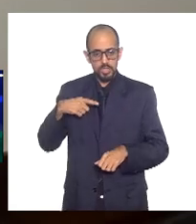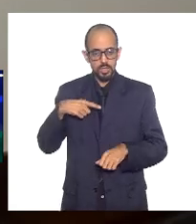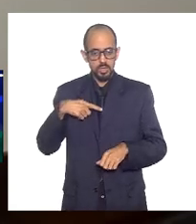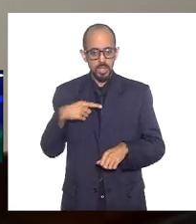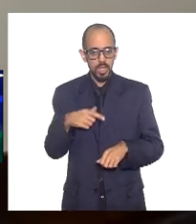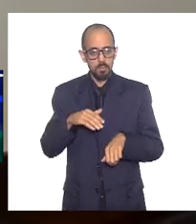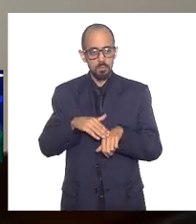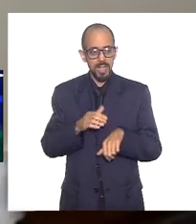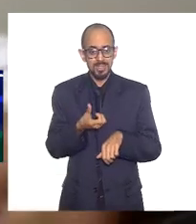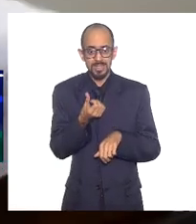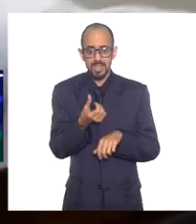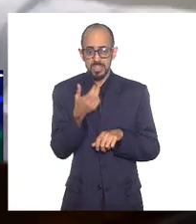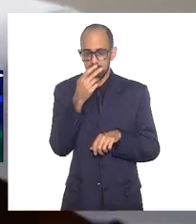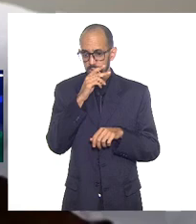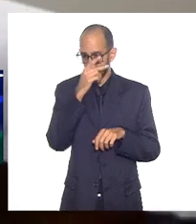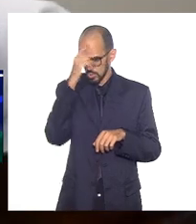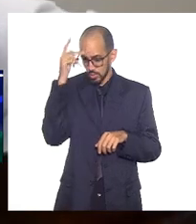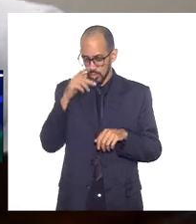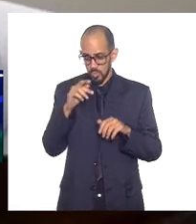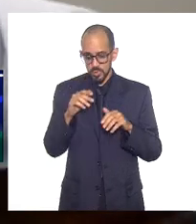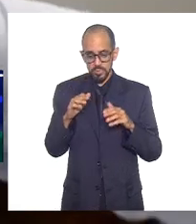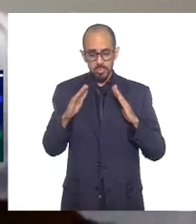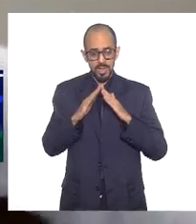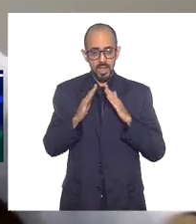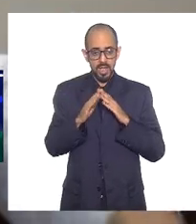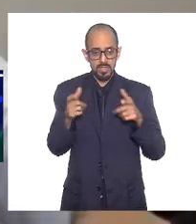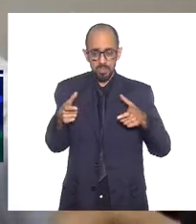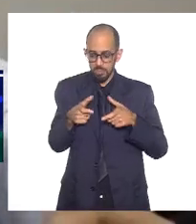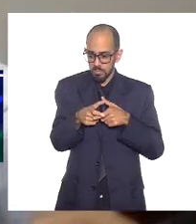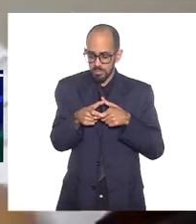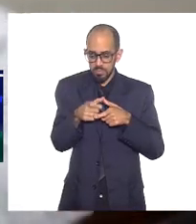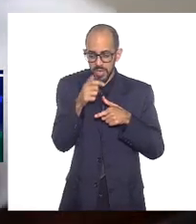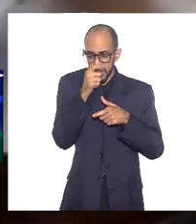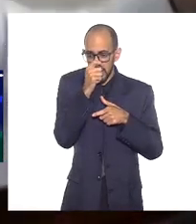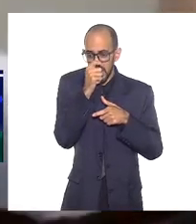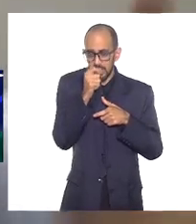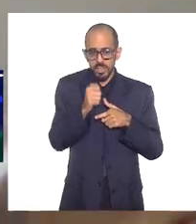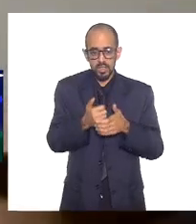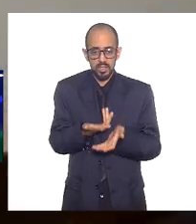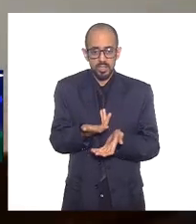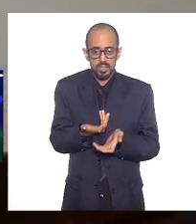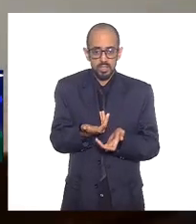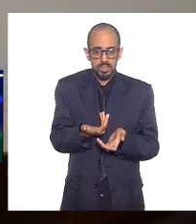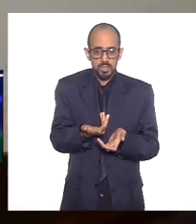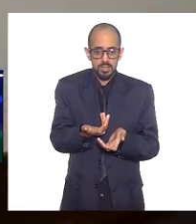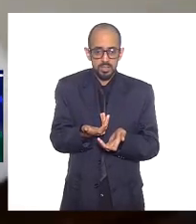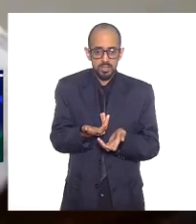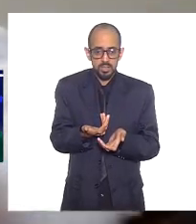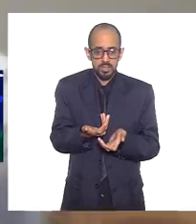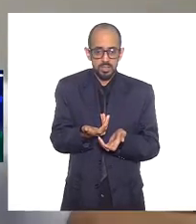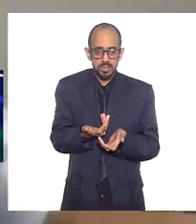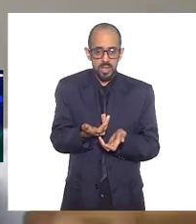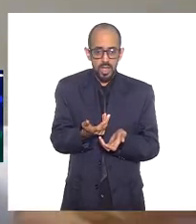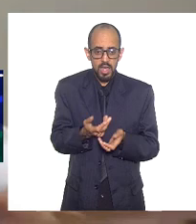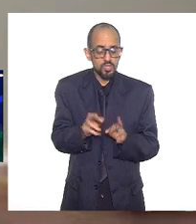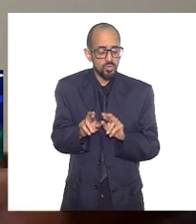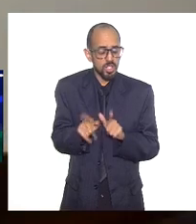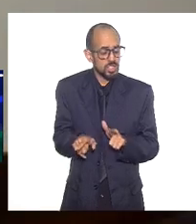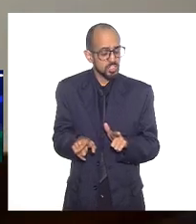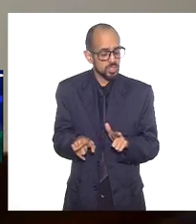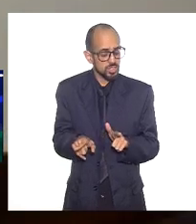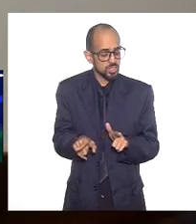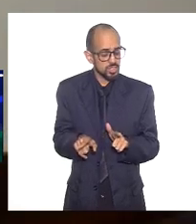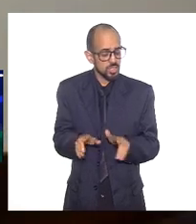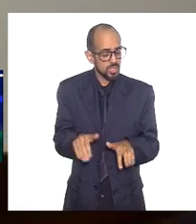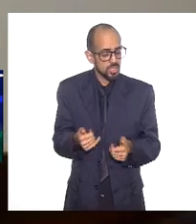5, 6 pessoas, né? Numa casa pequena, de 2 cômodos, né? Como em muitos lugares por aí, olhe lá, é tudo muito diferente.